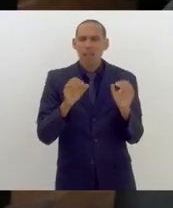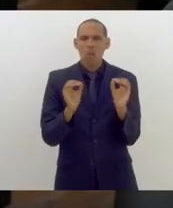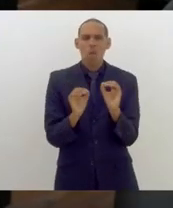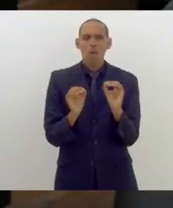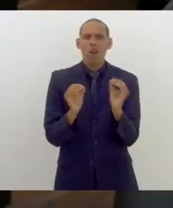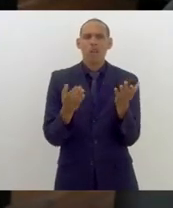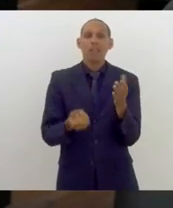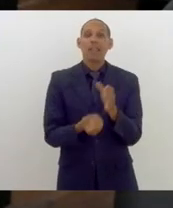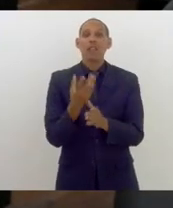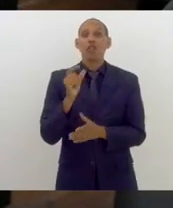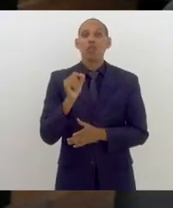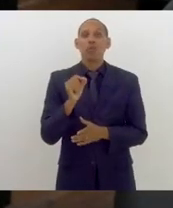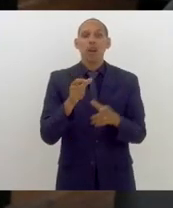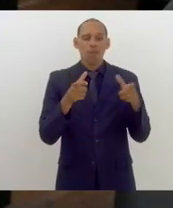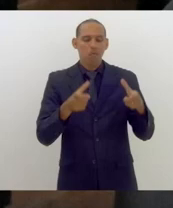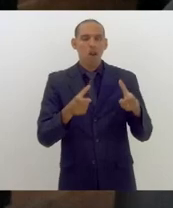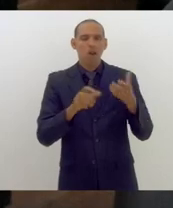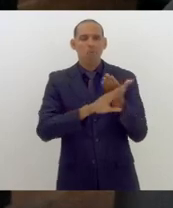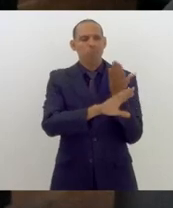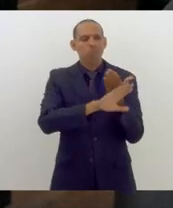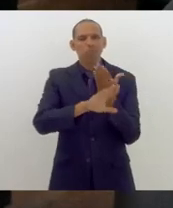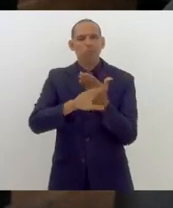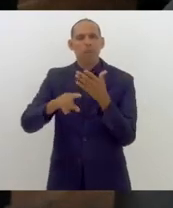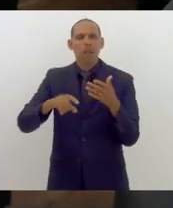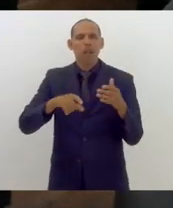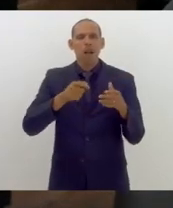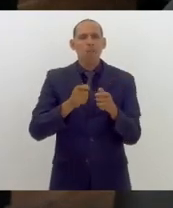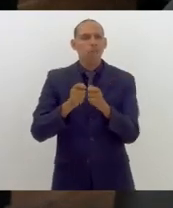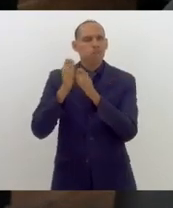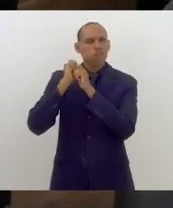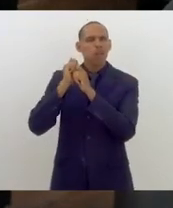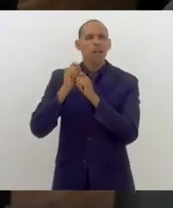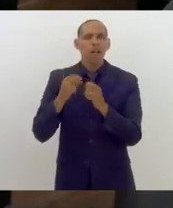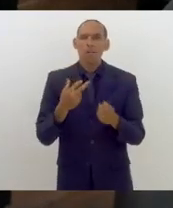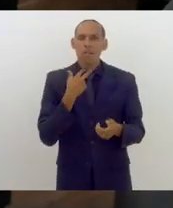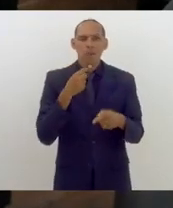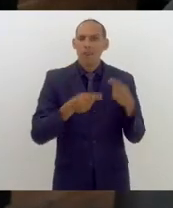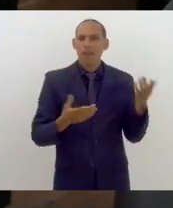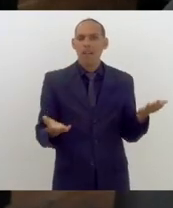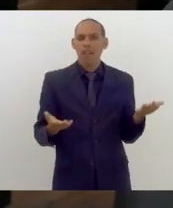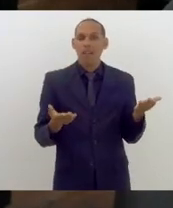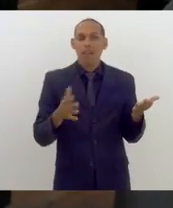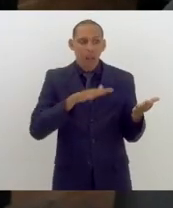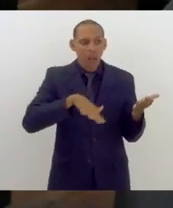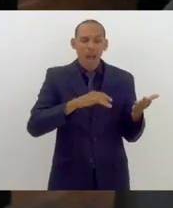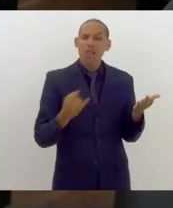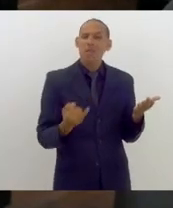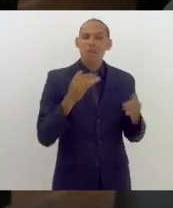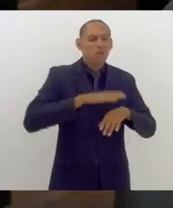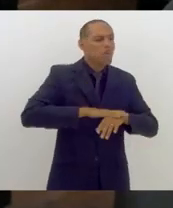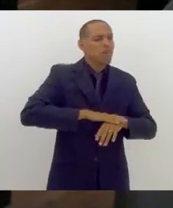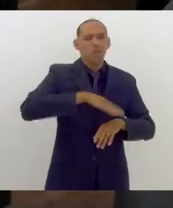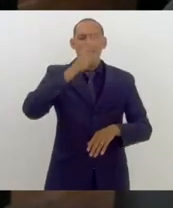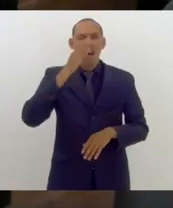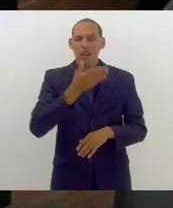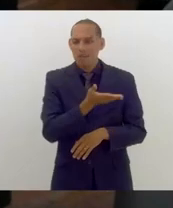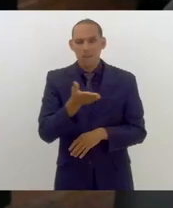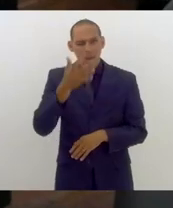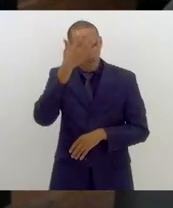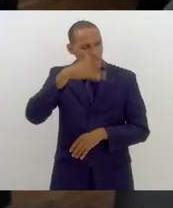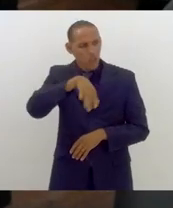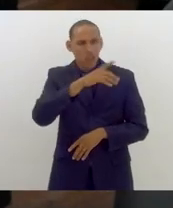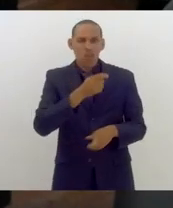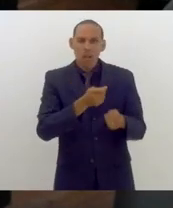uma zona imensa de exclusão de pesca né hoje a gente sabe que é uma das áreas mais importantes para os pescadores Onde estão